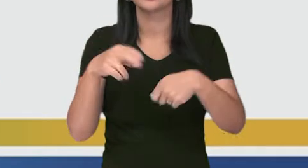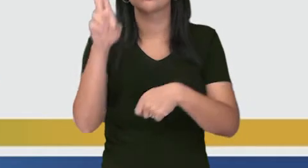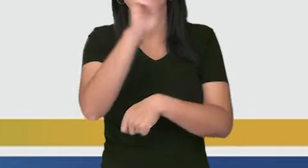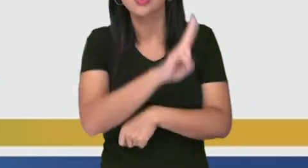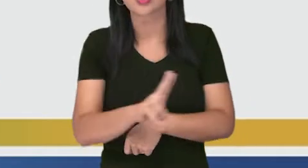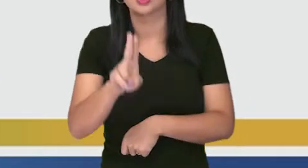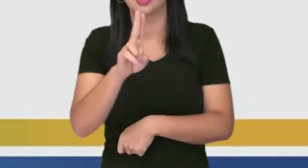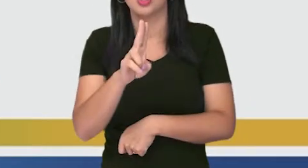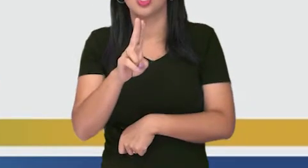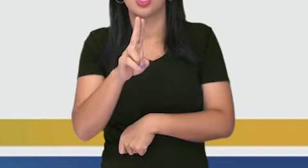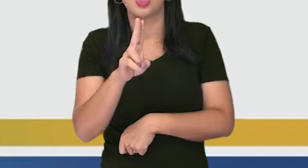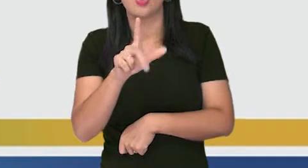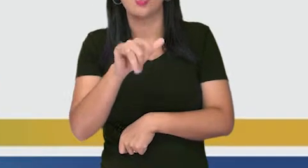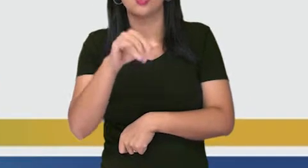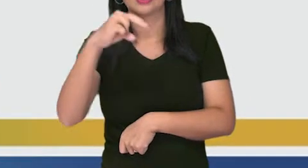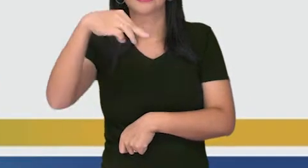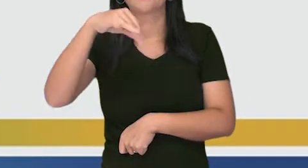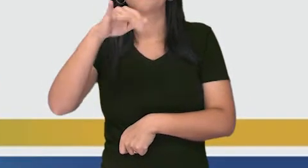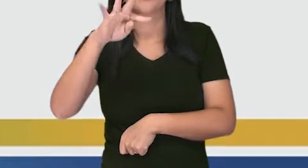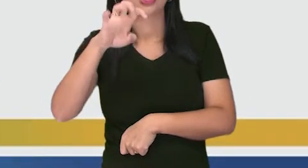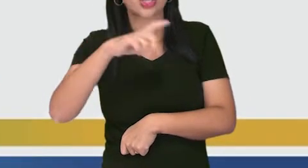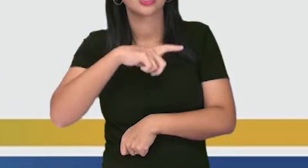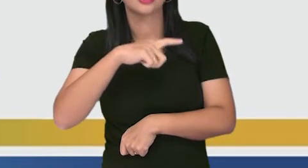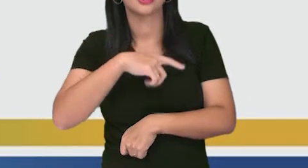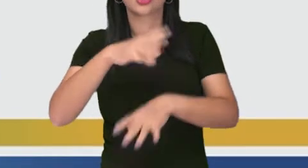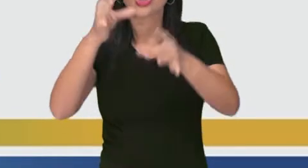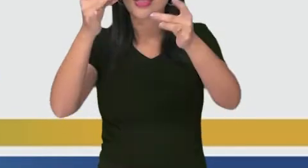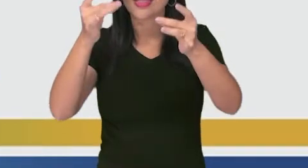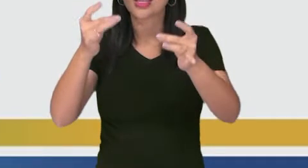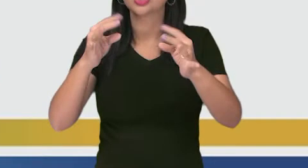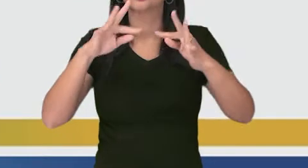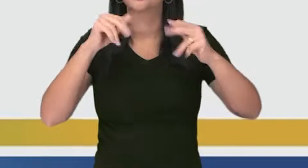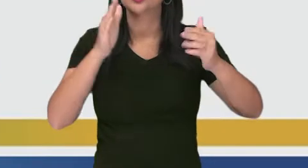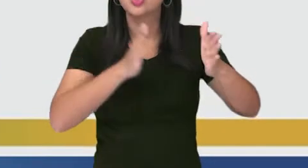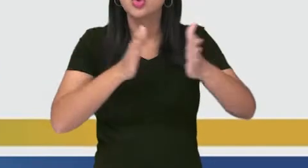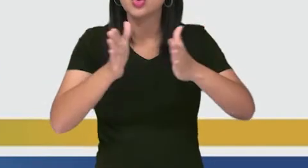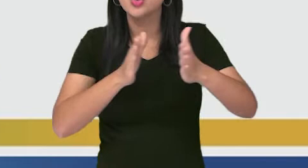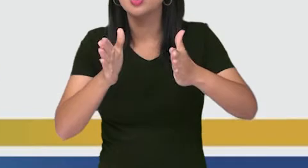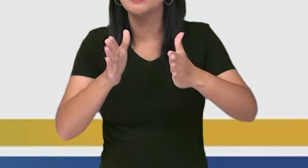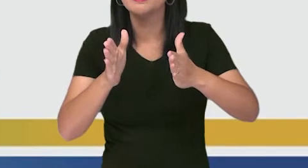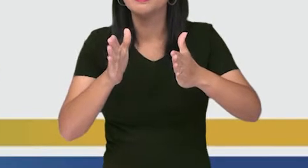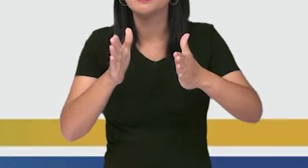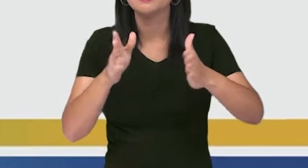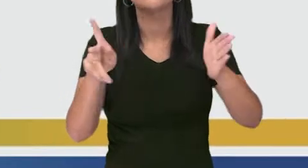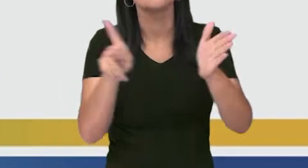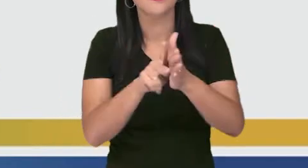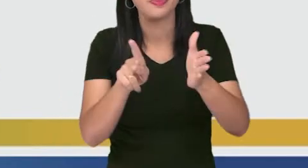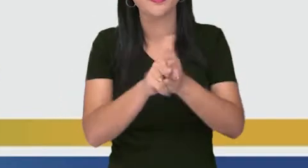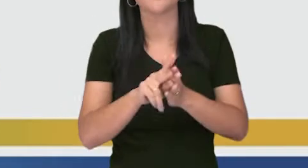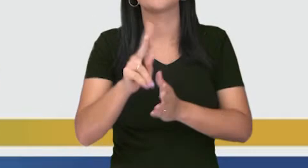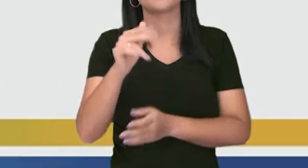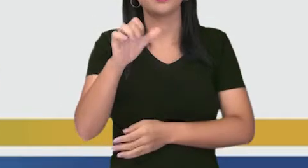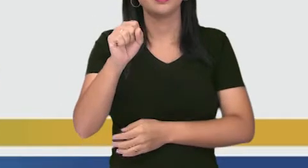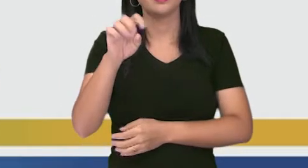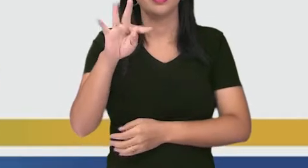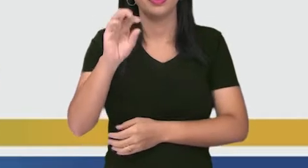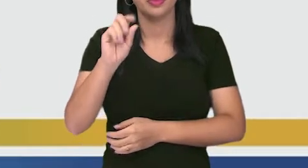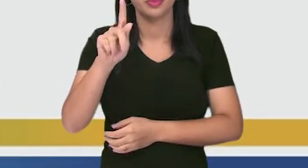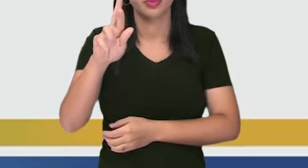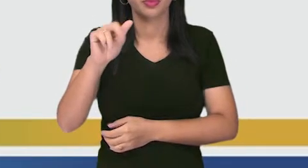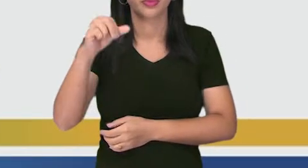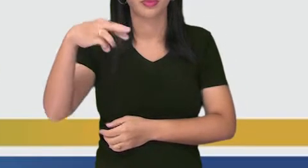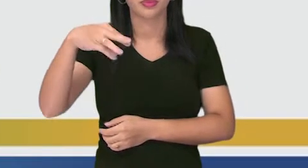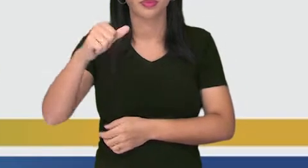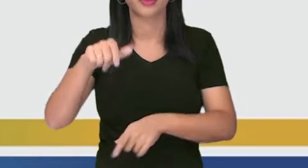os limites desse especificações de processos para o para o seu histograma você pode